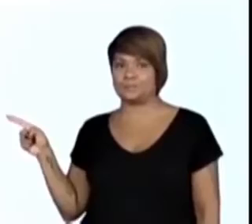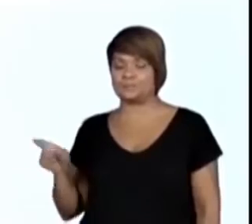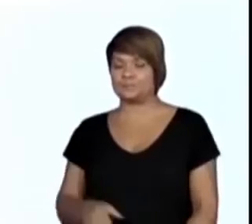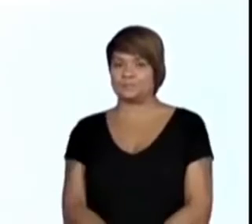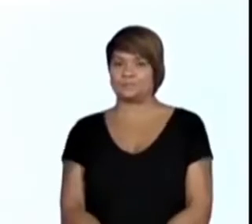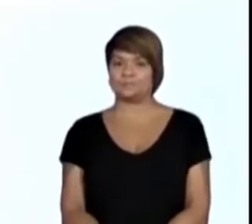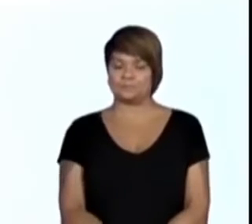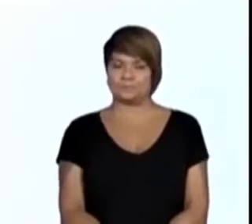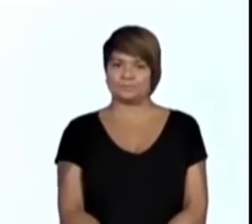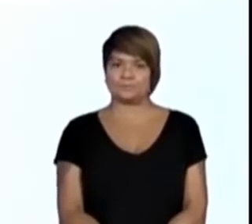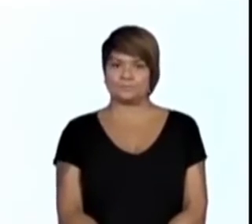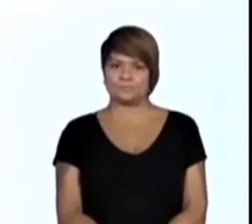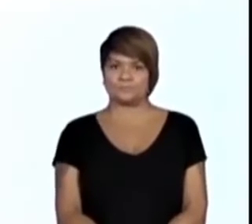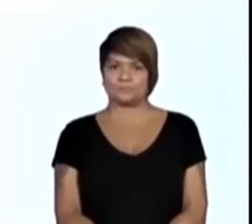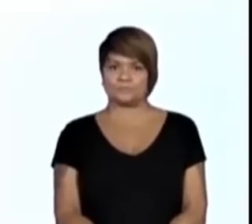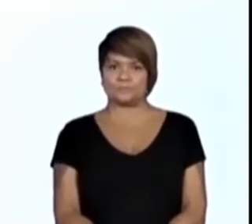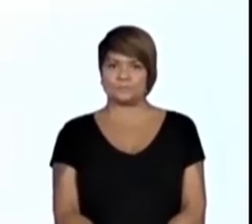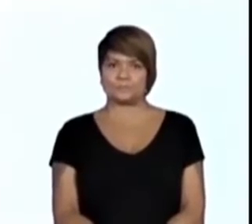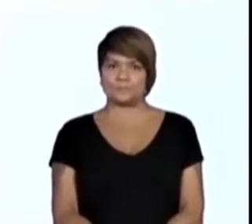ó.